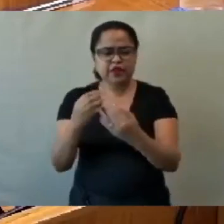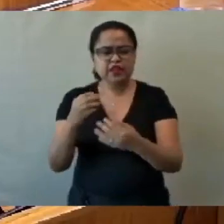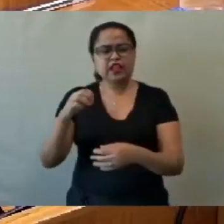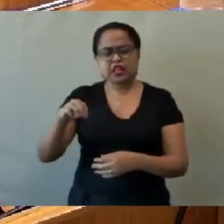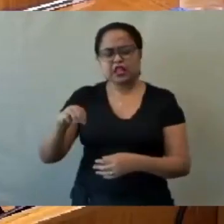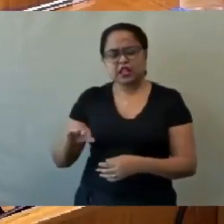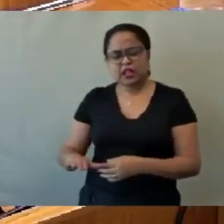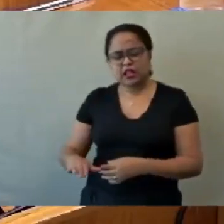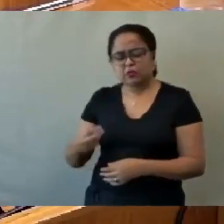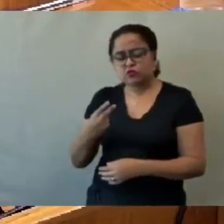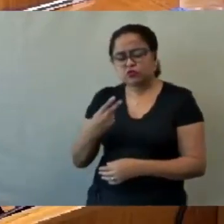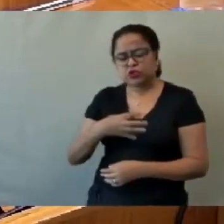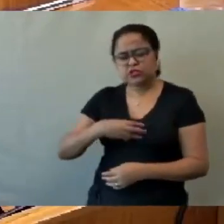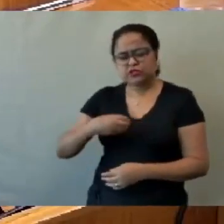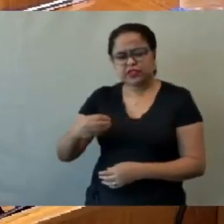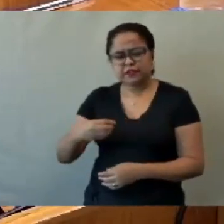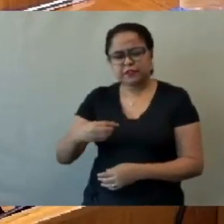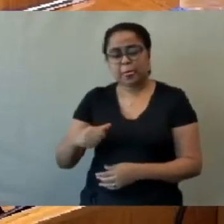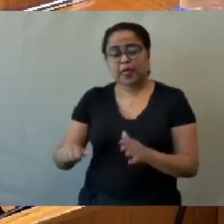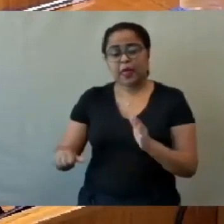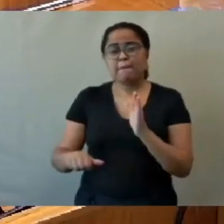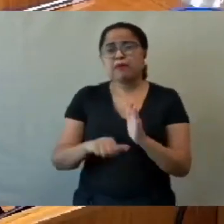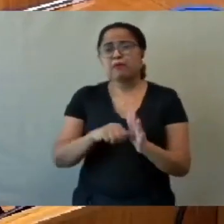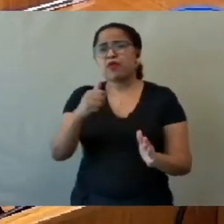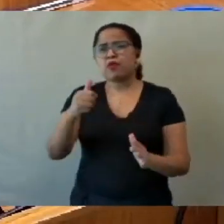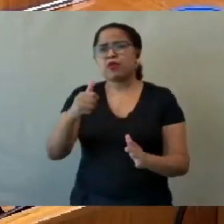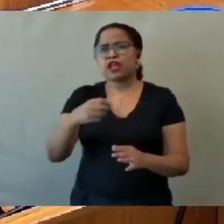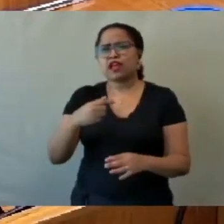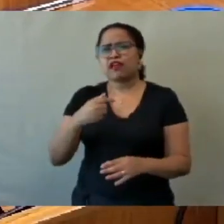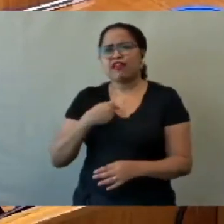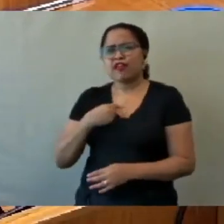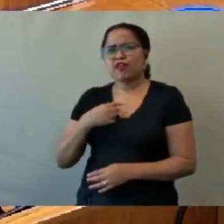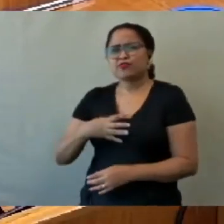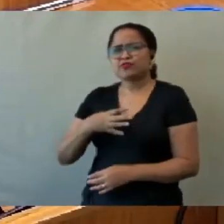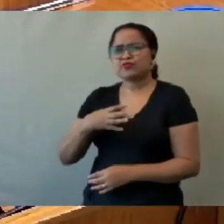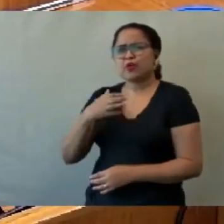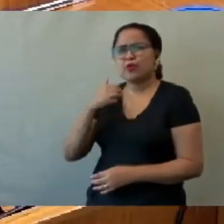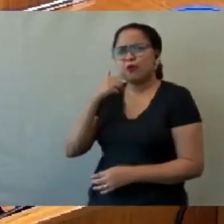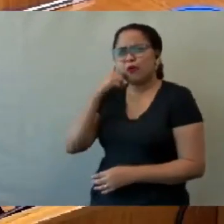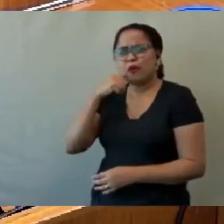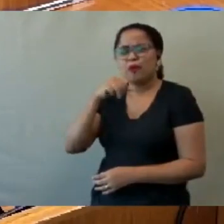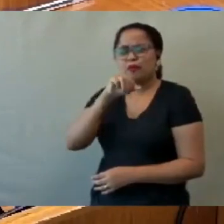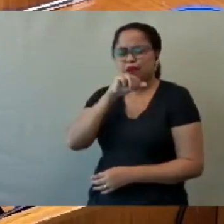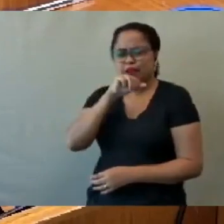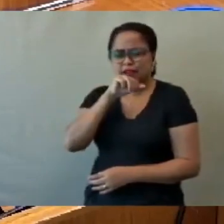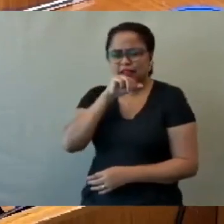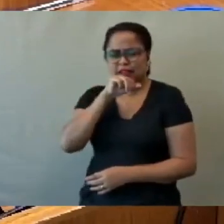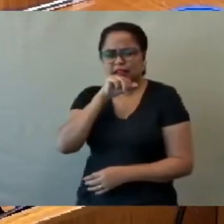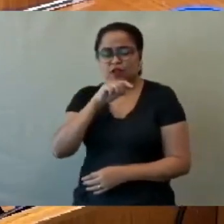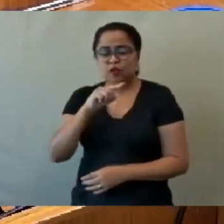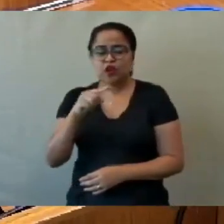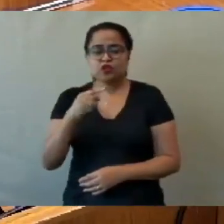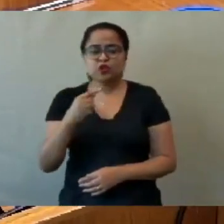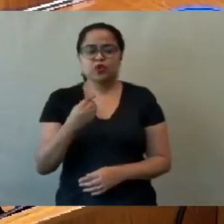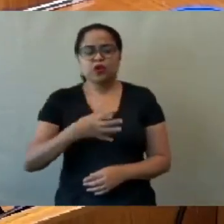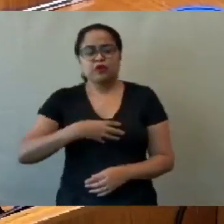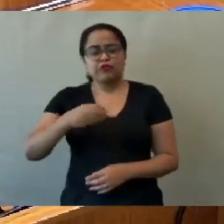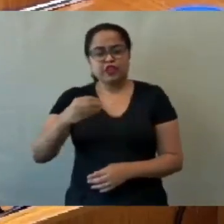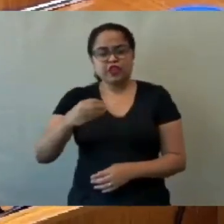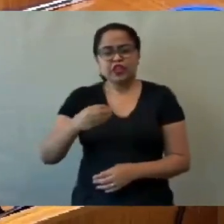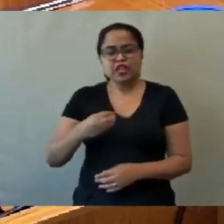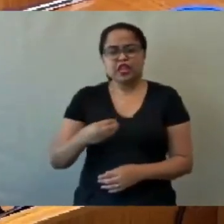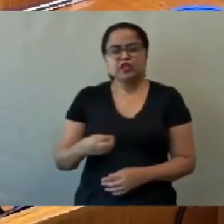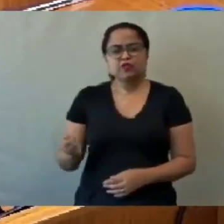E nada na vida acontece por acaso. Depois que o meu filho caçula casou, a minha primeira neta é